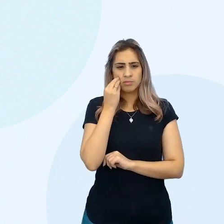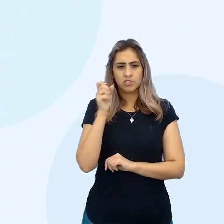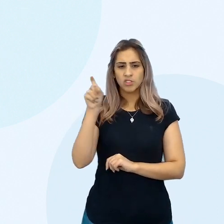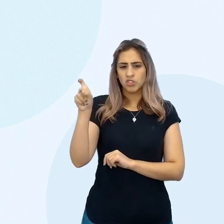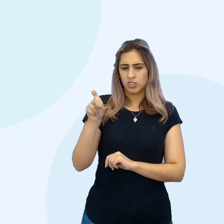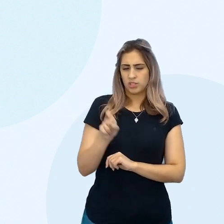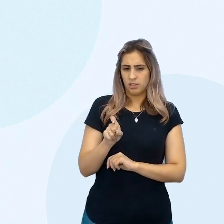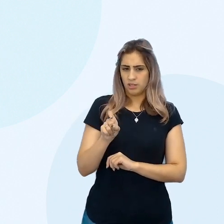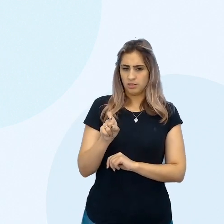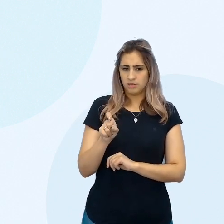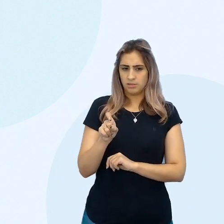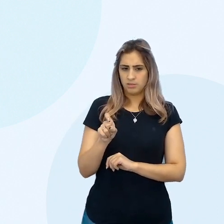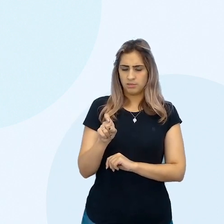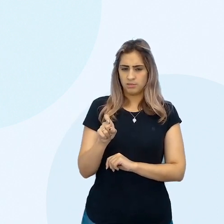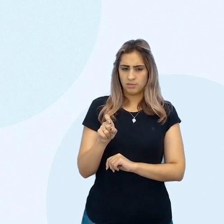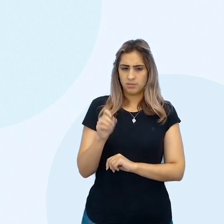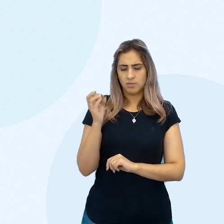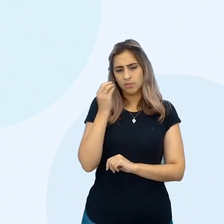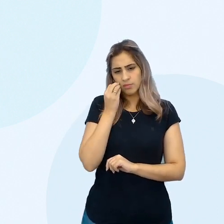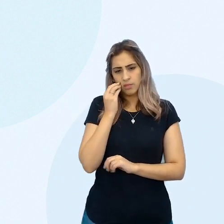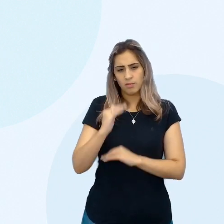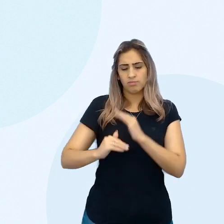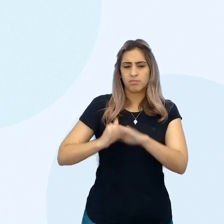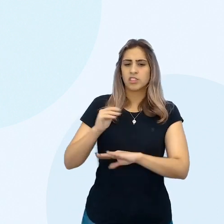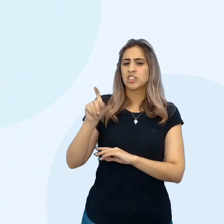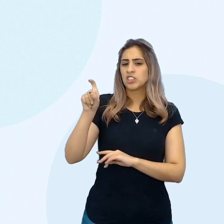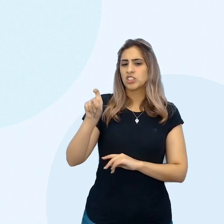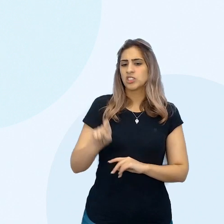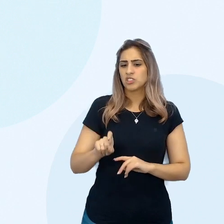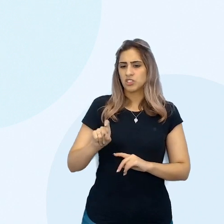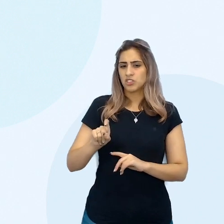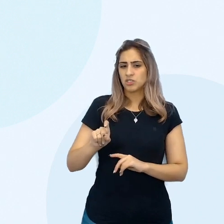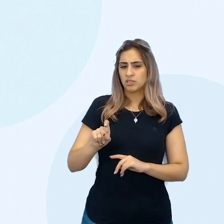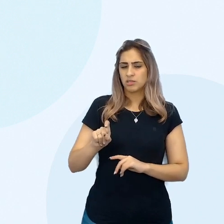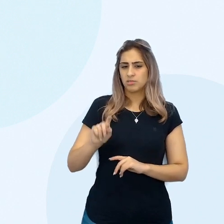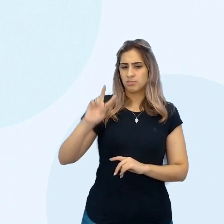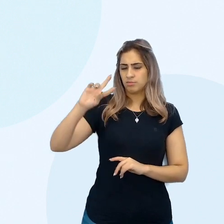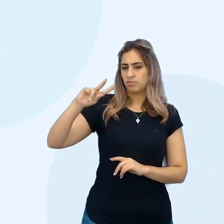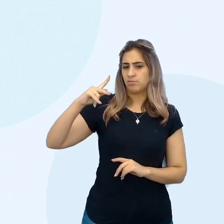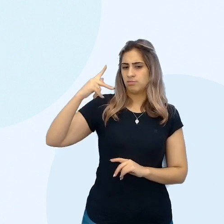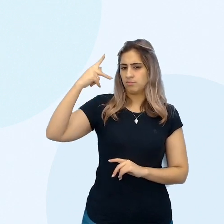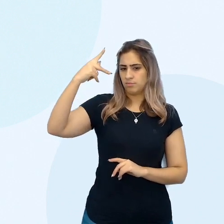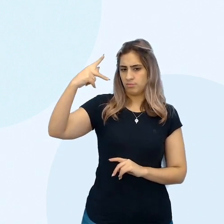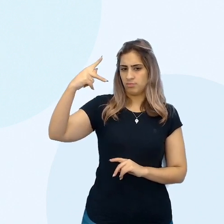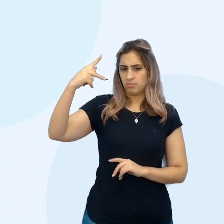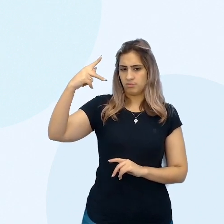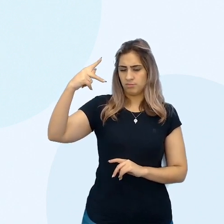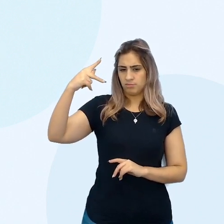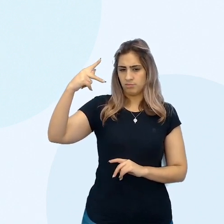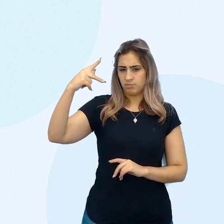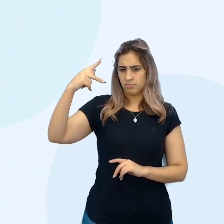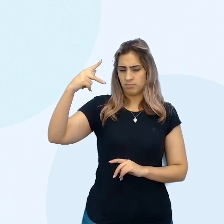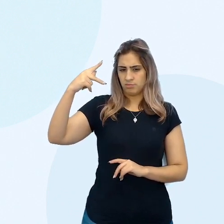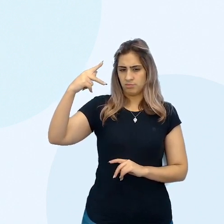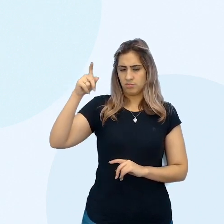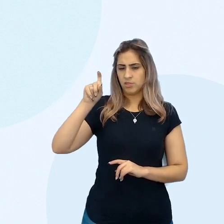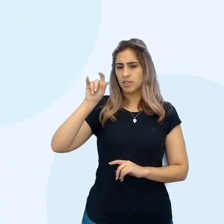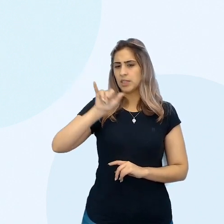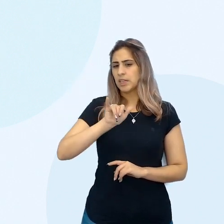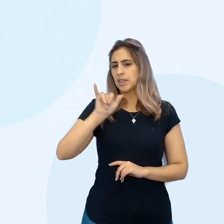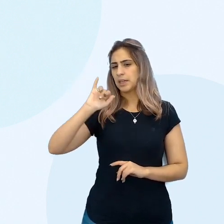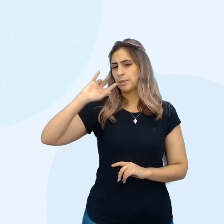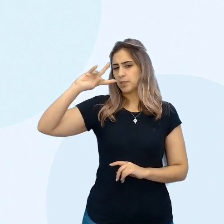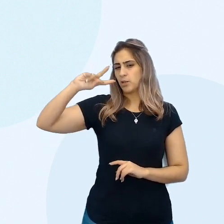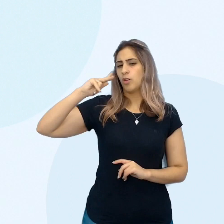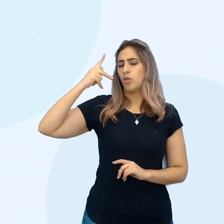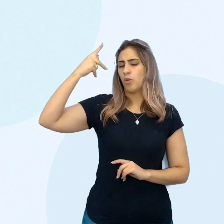X e a coluna do Y. Então, vou acrescentar aí mais 3 colunas, tá, Osmar? Isso. Uma que chama x quadrado, que nada legal. mais é que fazer o x vezes